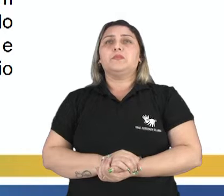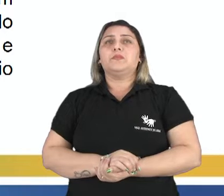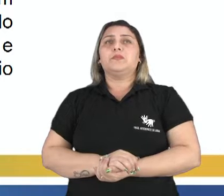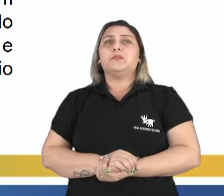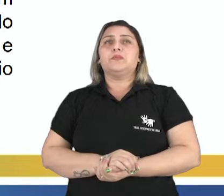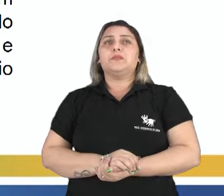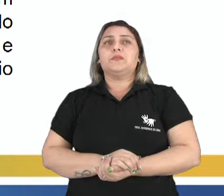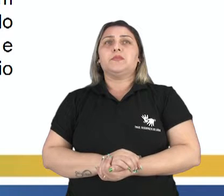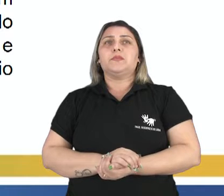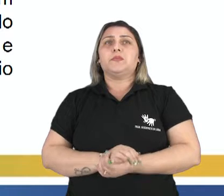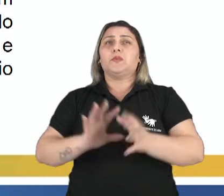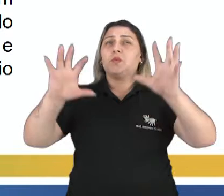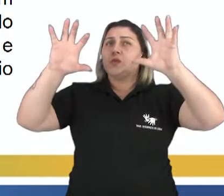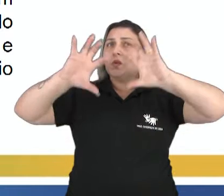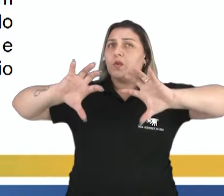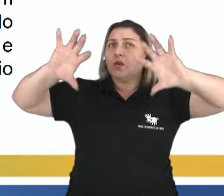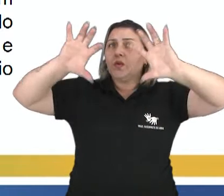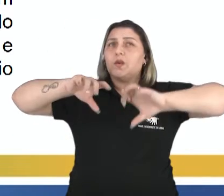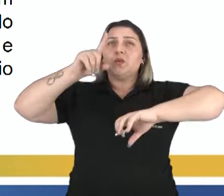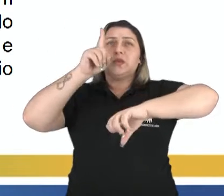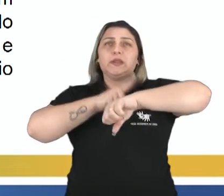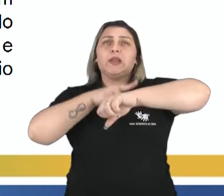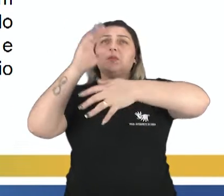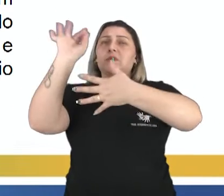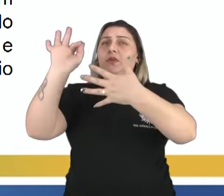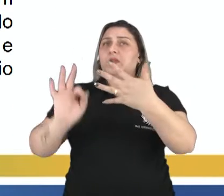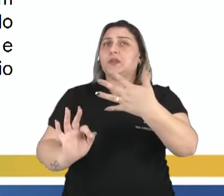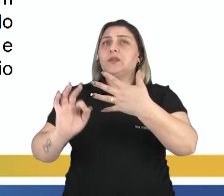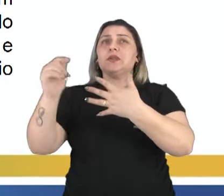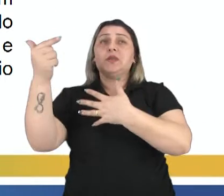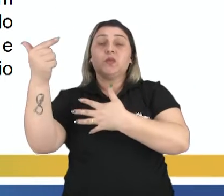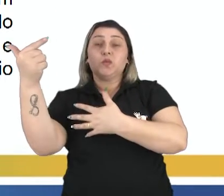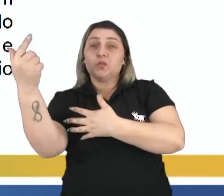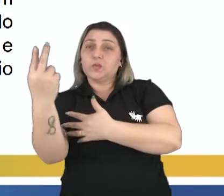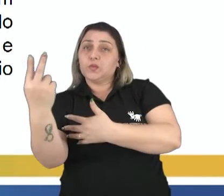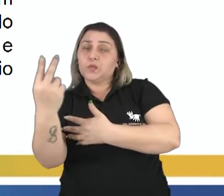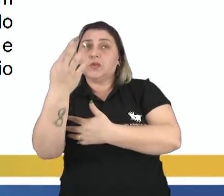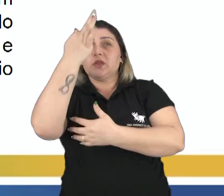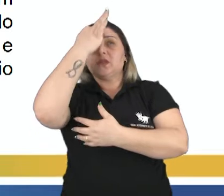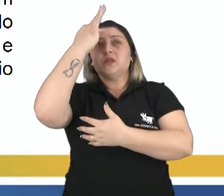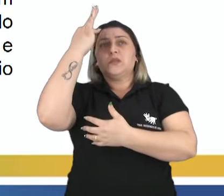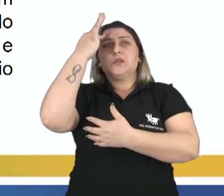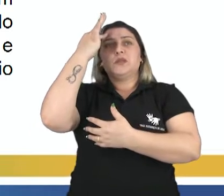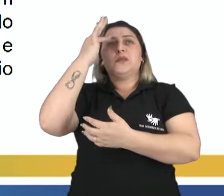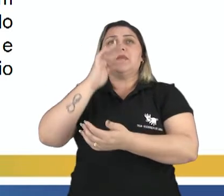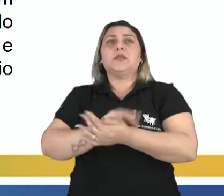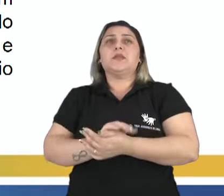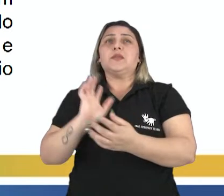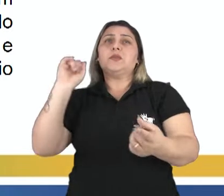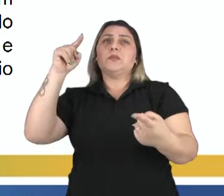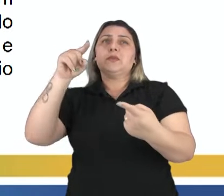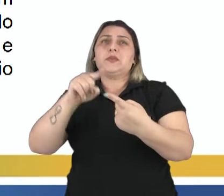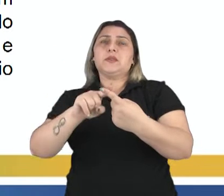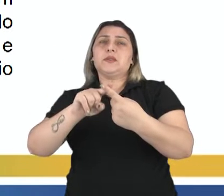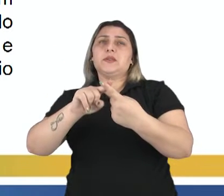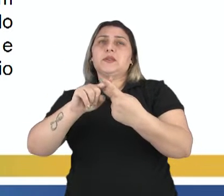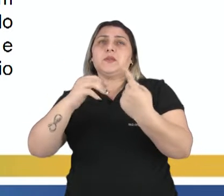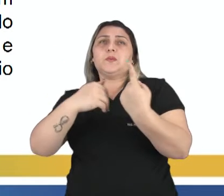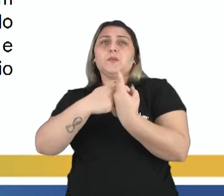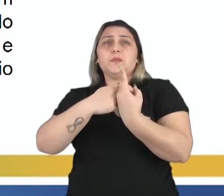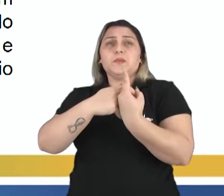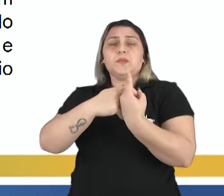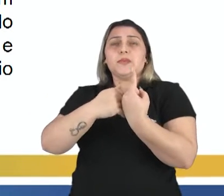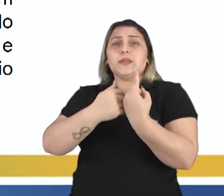individuados, sejam eles uma nuvem, um fluxo, num tempo classificável. Segundo Deleuze e Guattari, assim